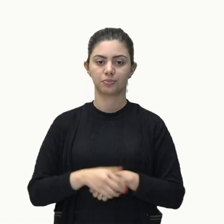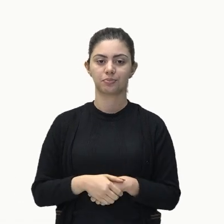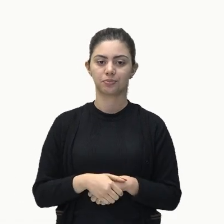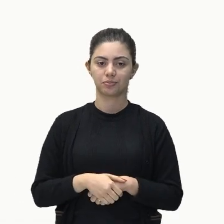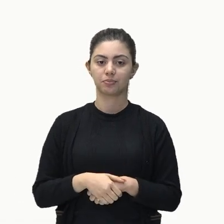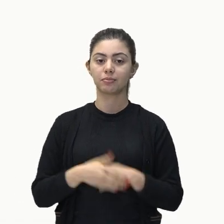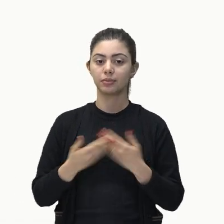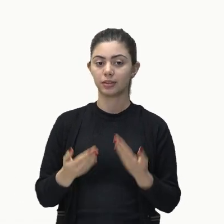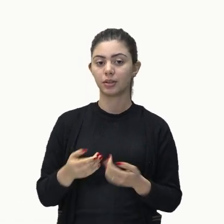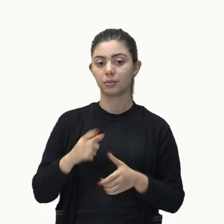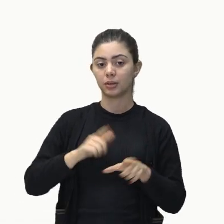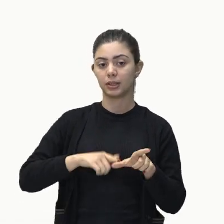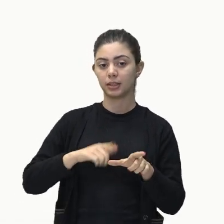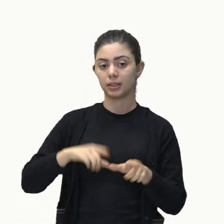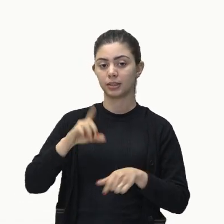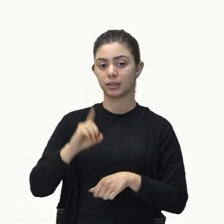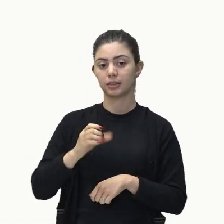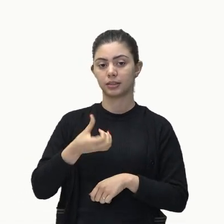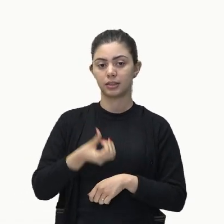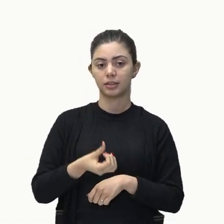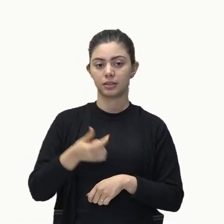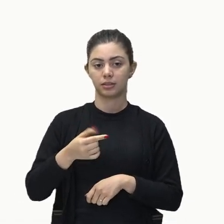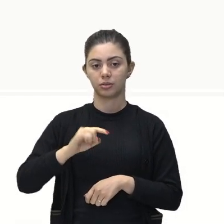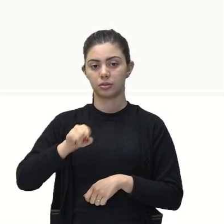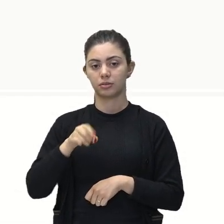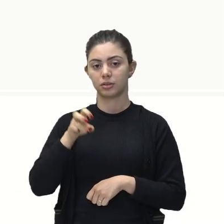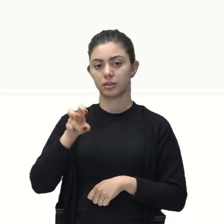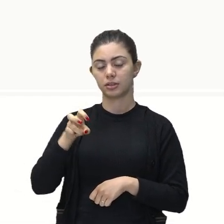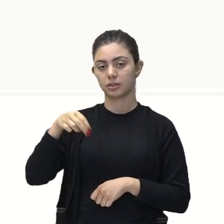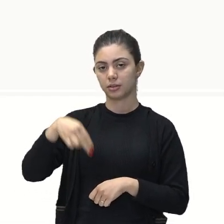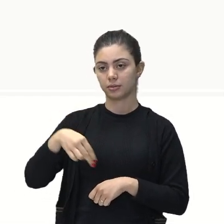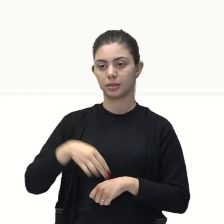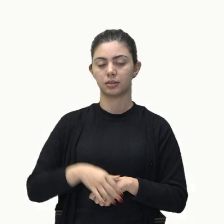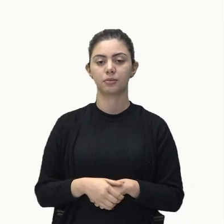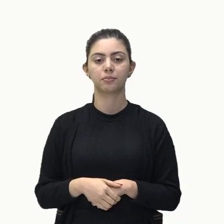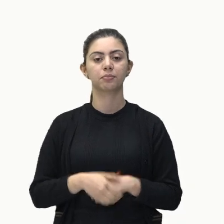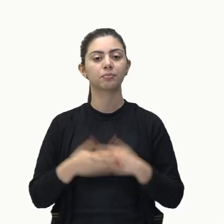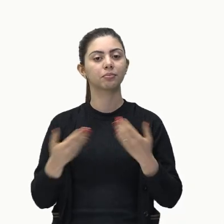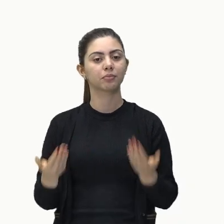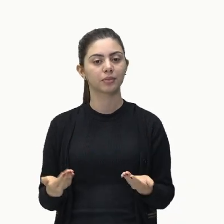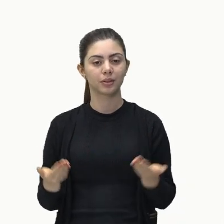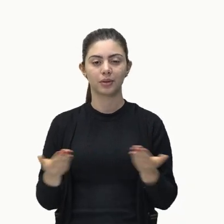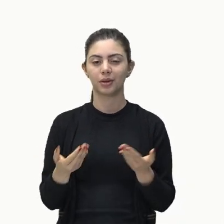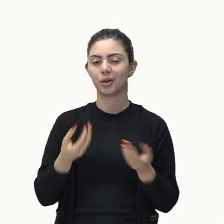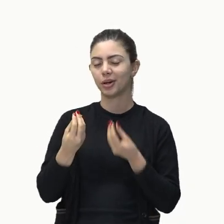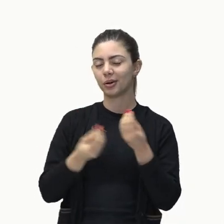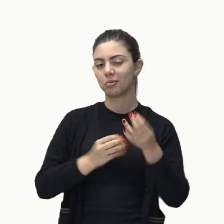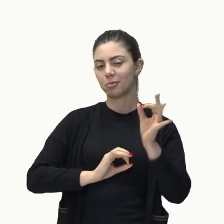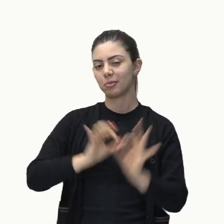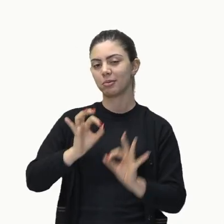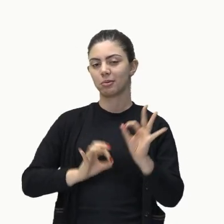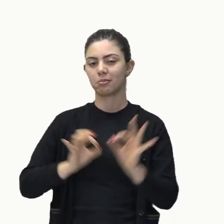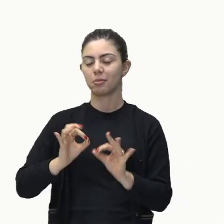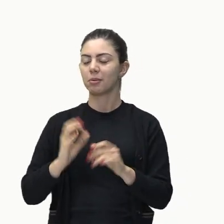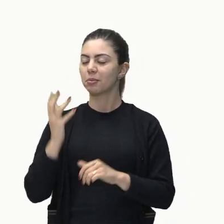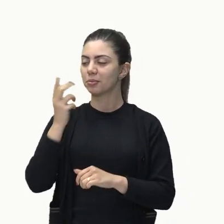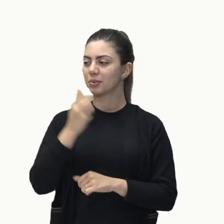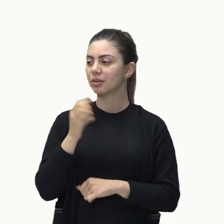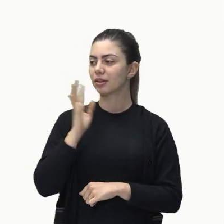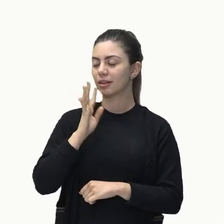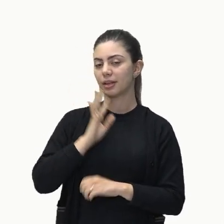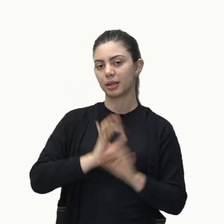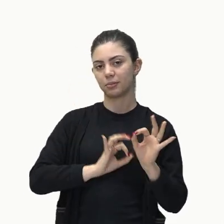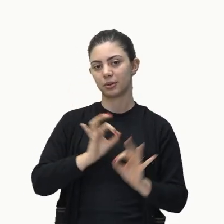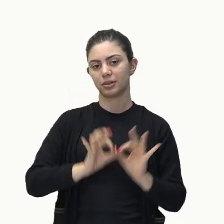né? 62,5 newtons é a letra D. E aqui, olha, bem bonitinho aqui, numa cartela bem legal para